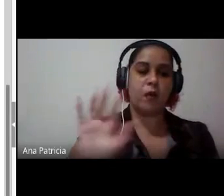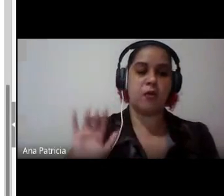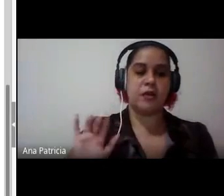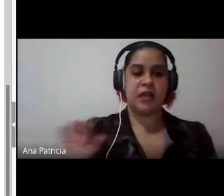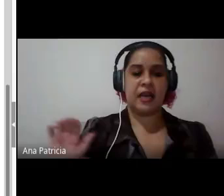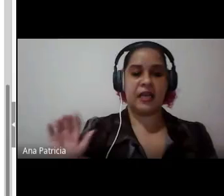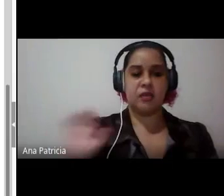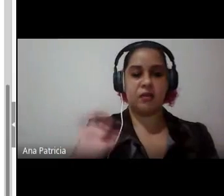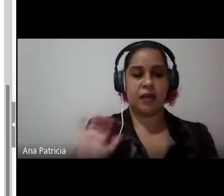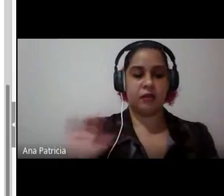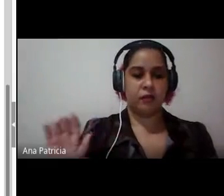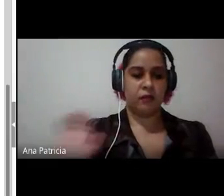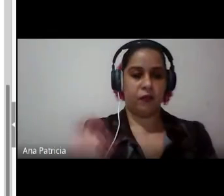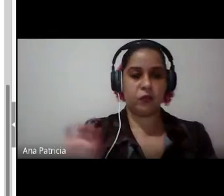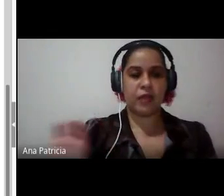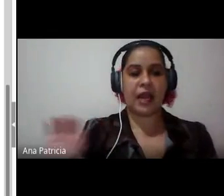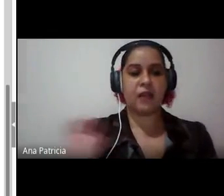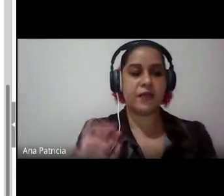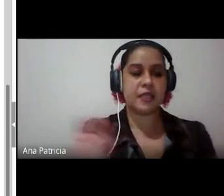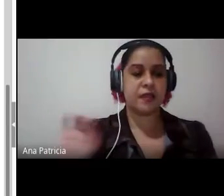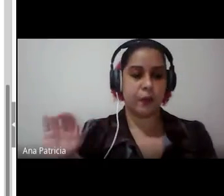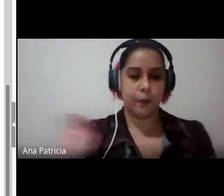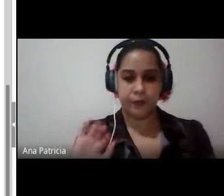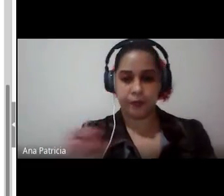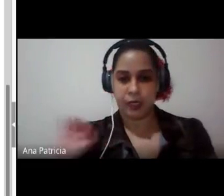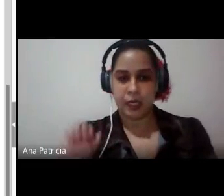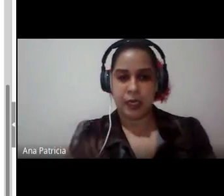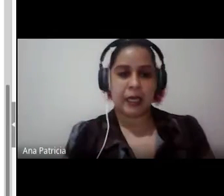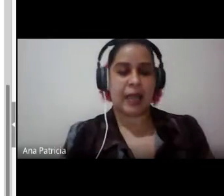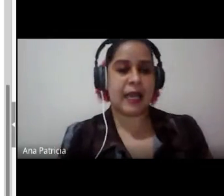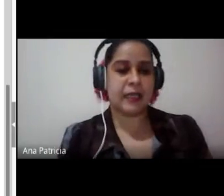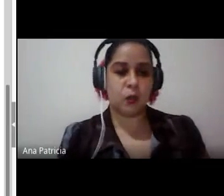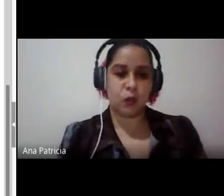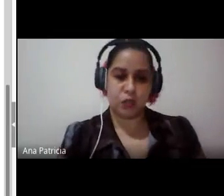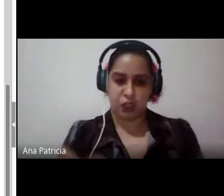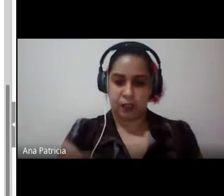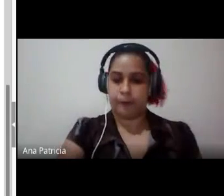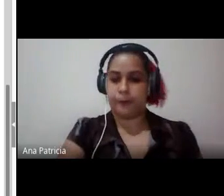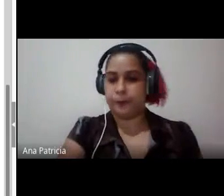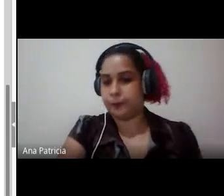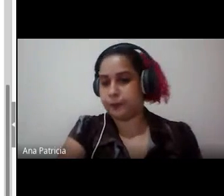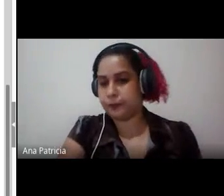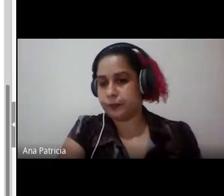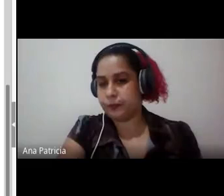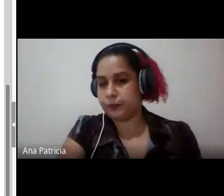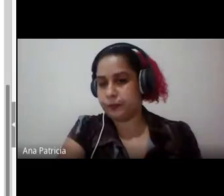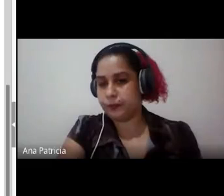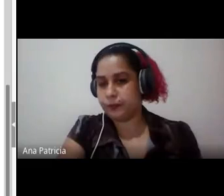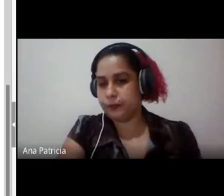alguma coisa aqui do seu lado. Fosse um teclado invisível. A datilologia.